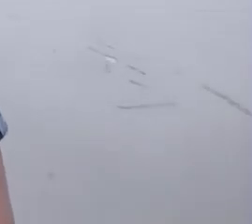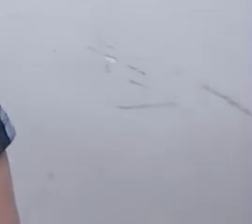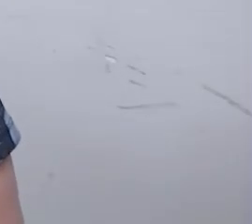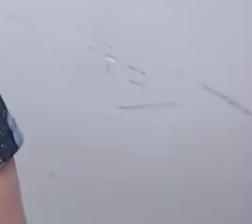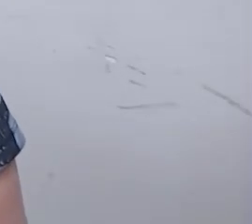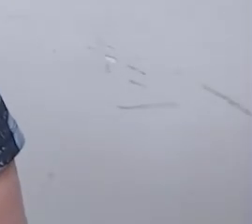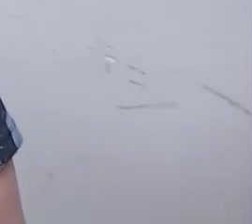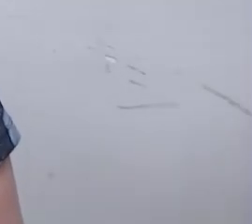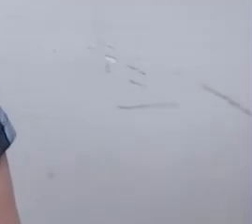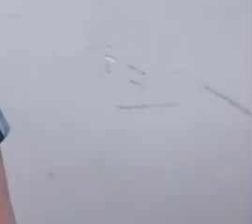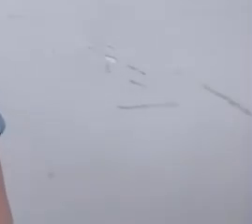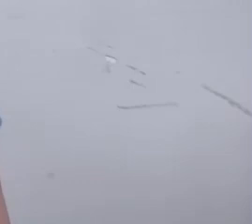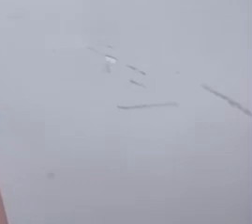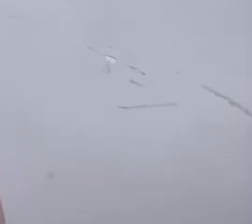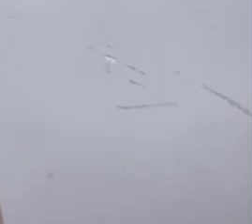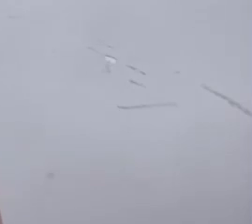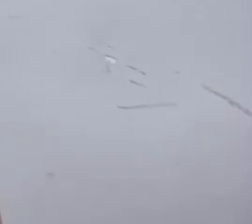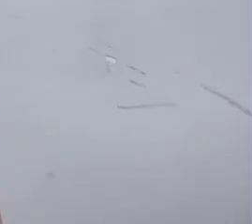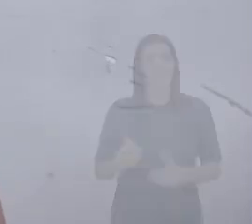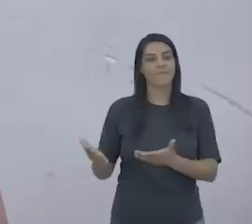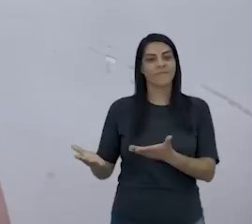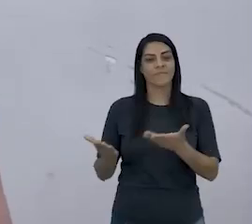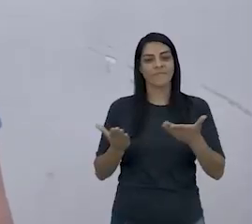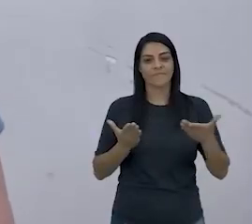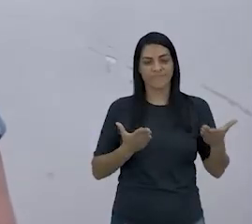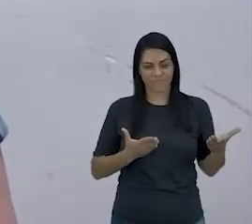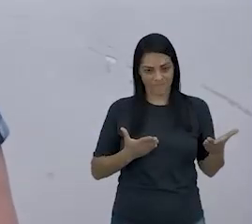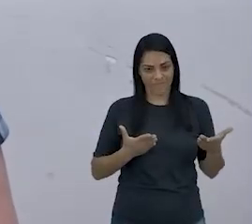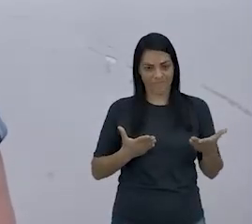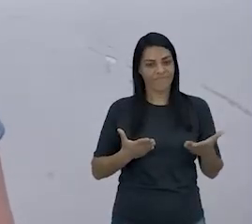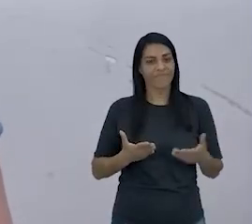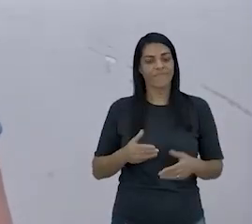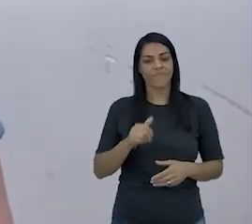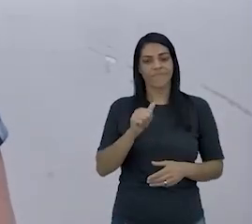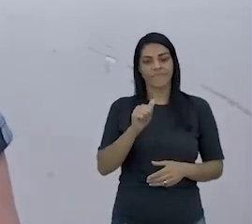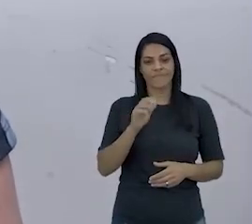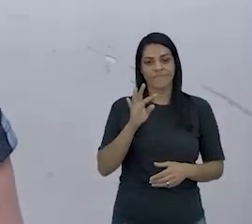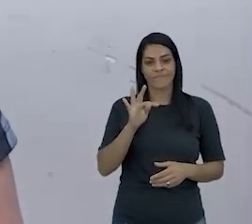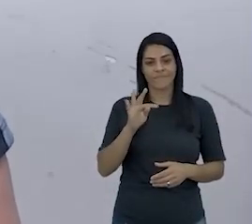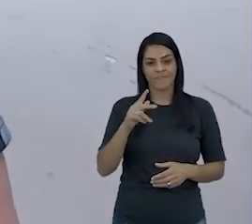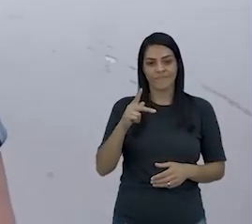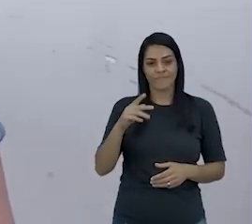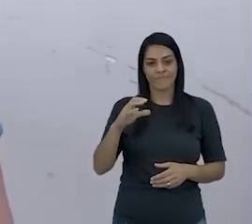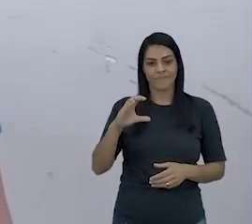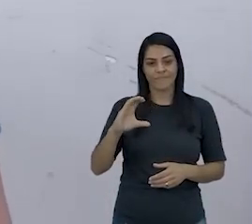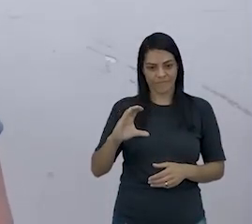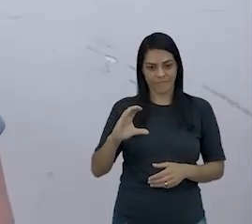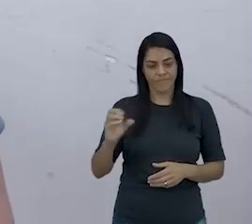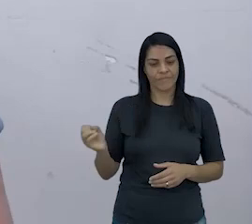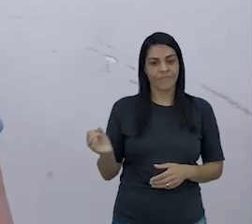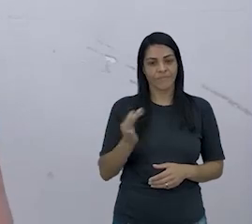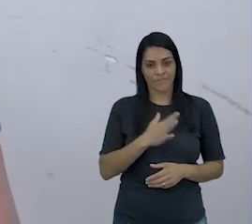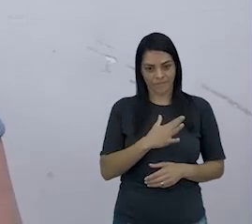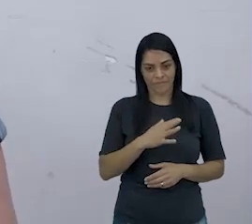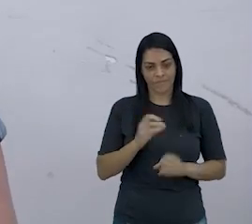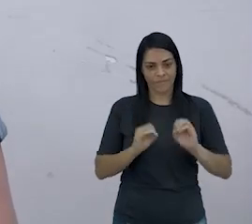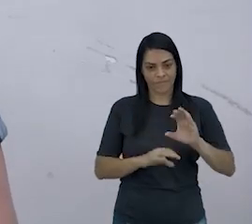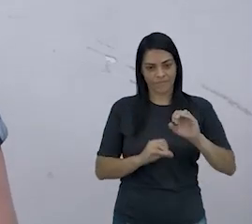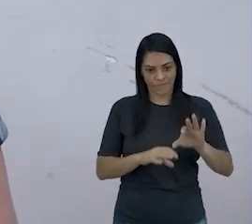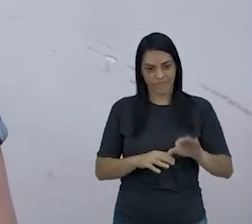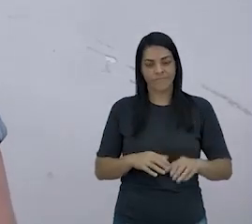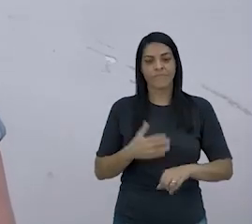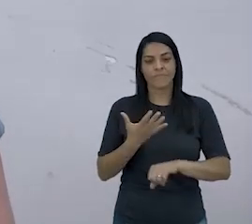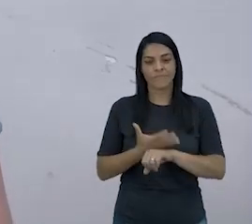Olá, professores, sejam muito bem-vindos a mais uma TPC do Inova Educação, do